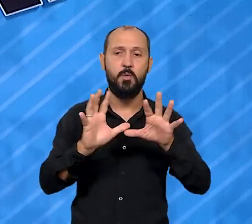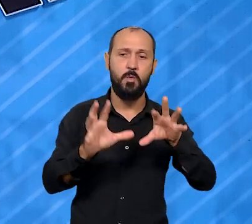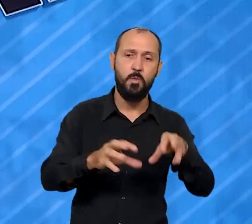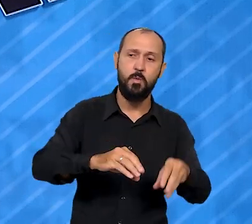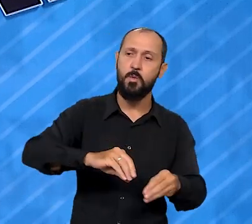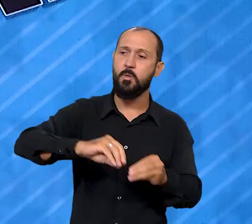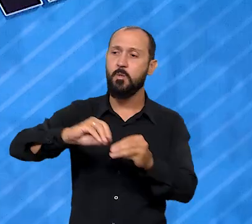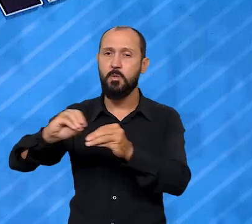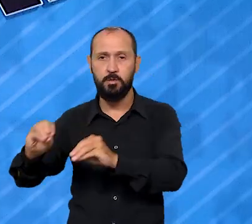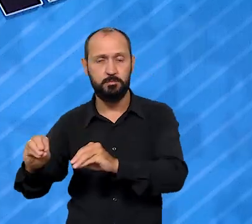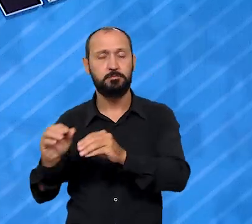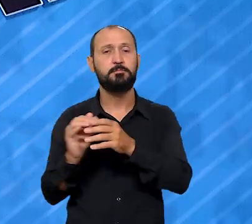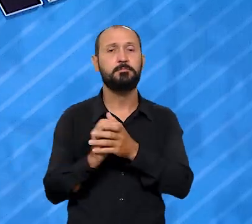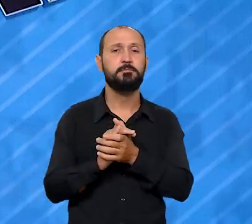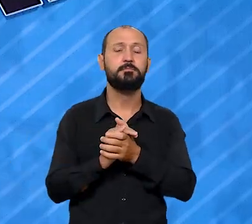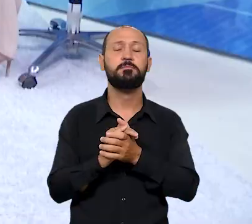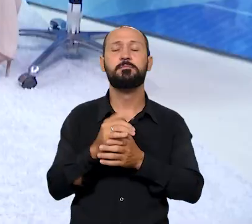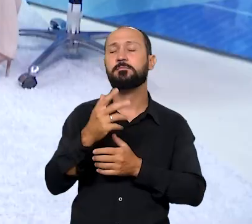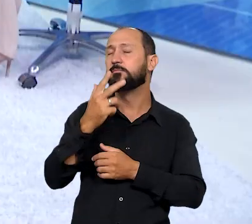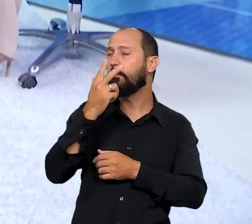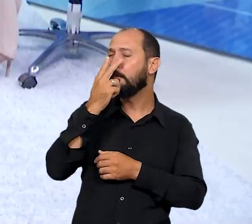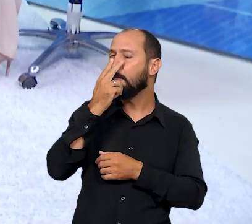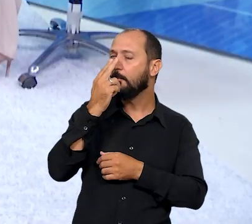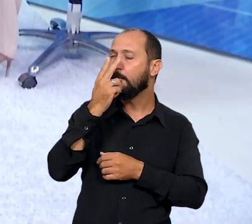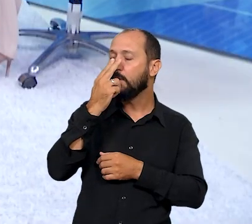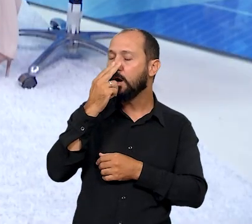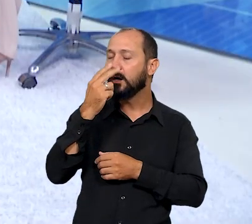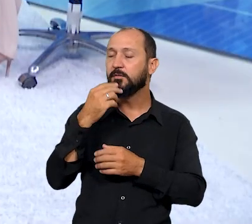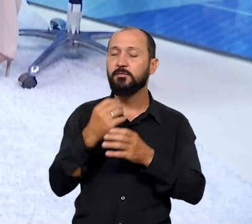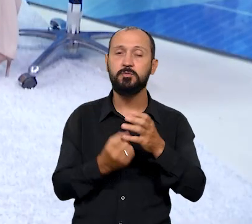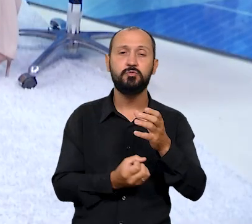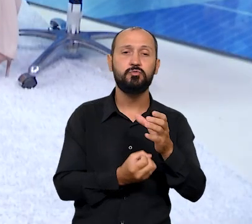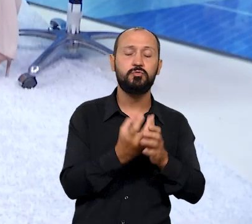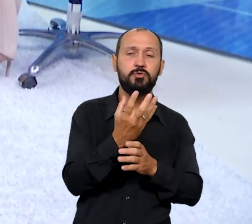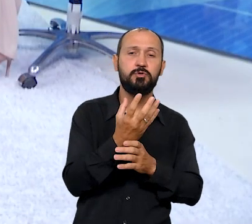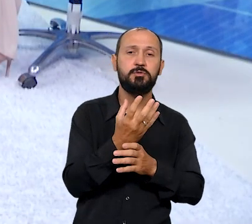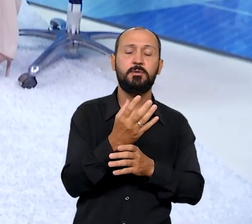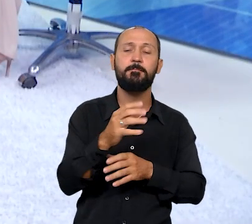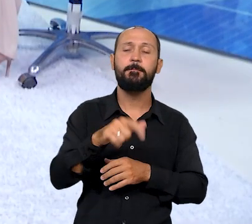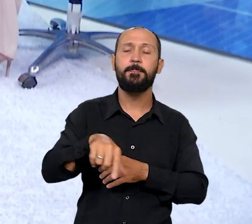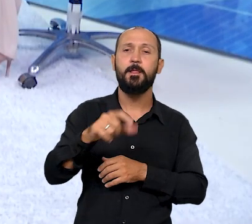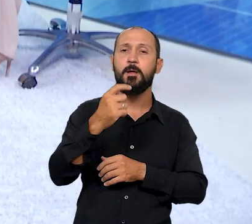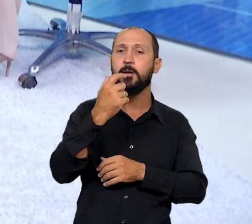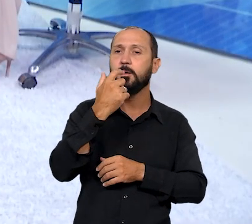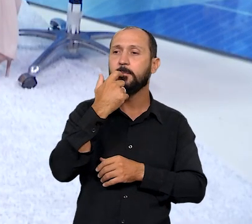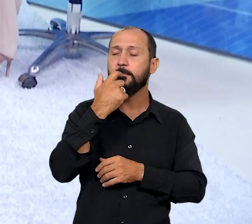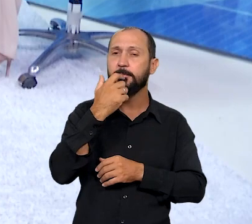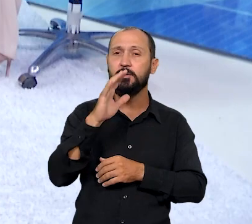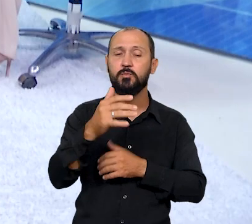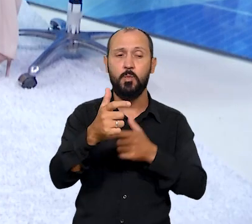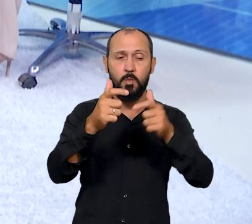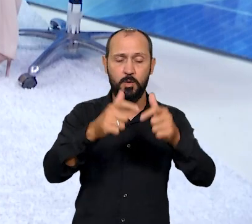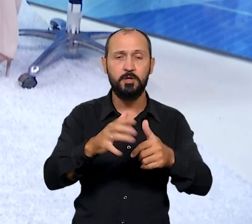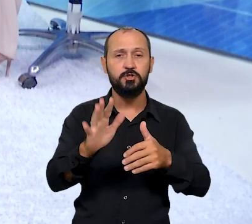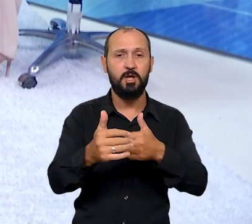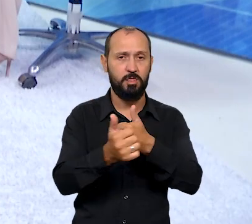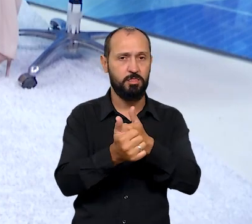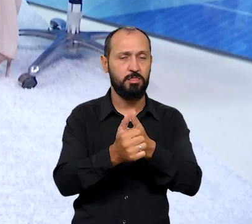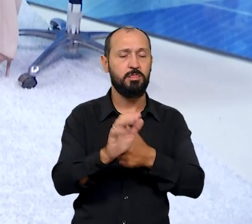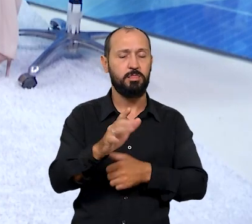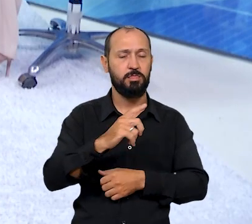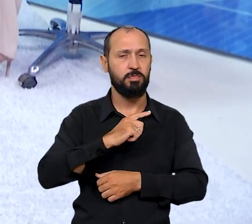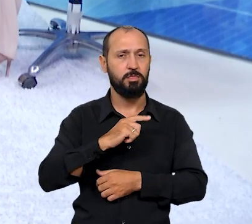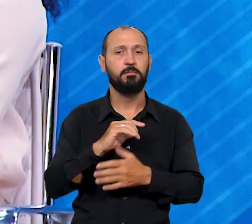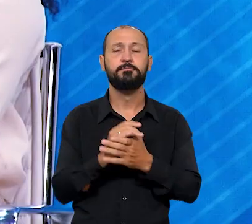foi modificado de posição e, ao que nos parece, será instalado nas proximidades do aterro que já